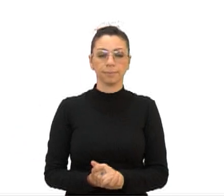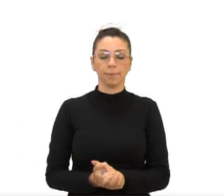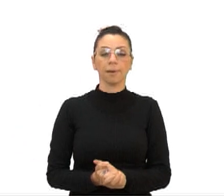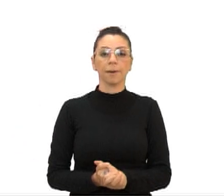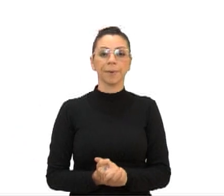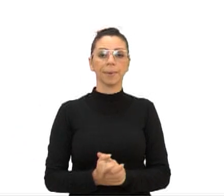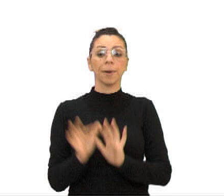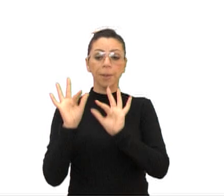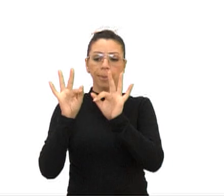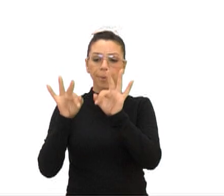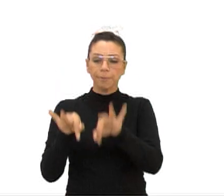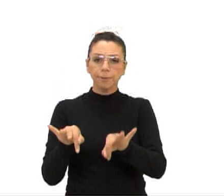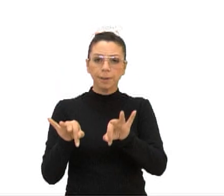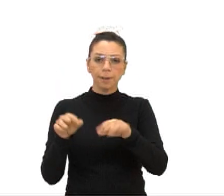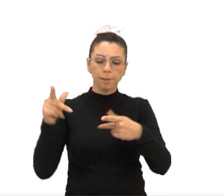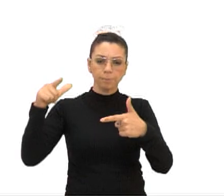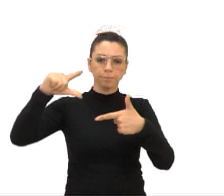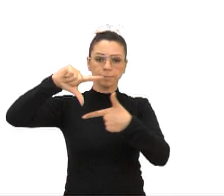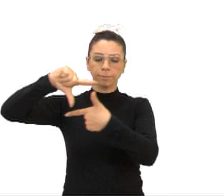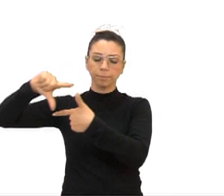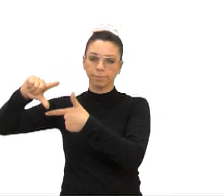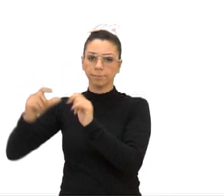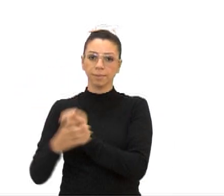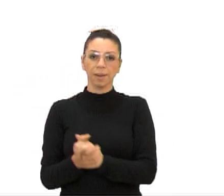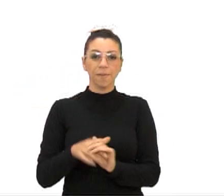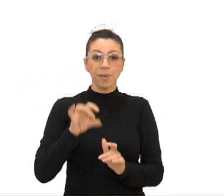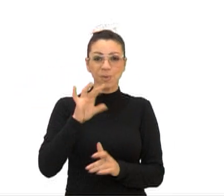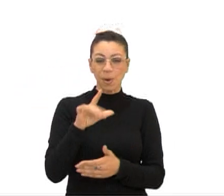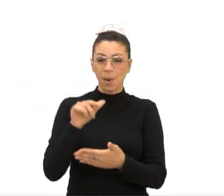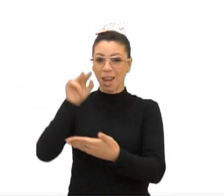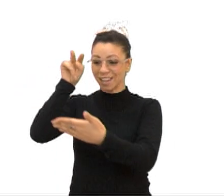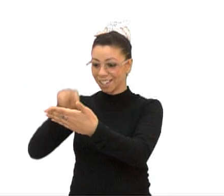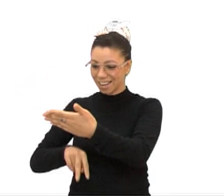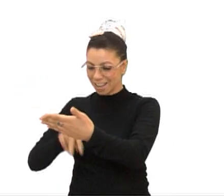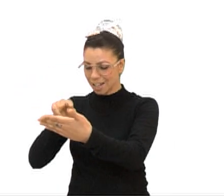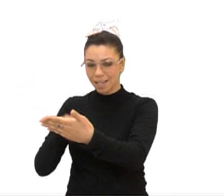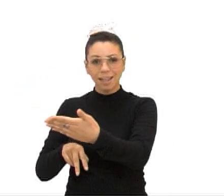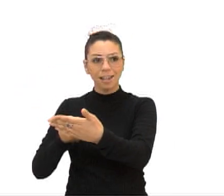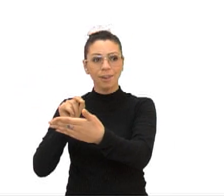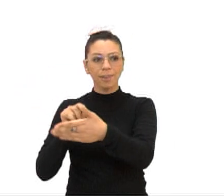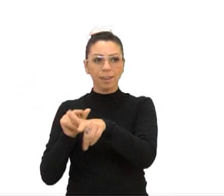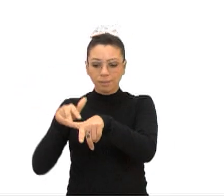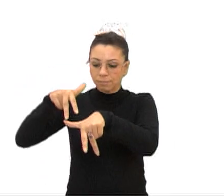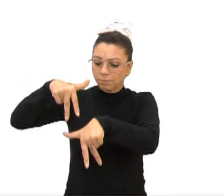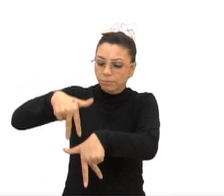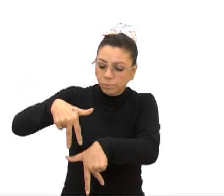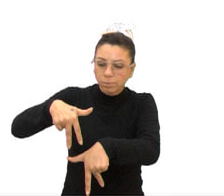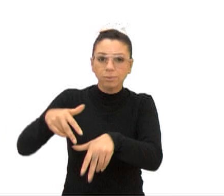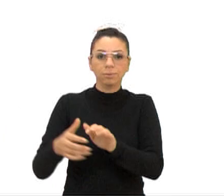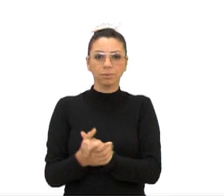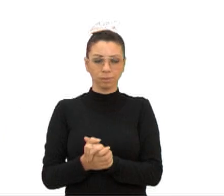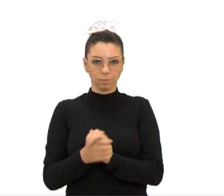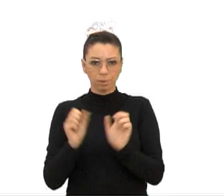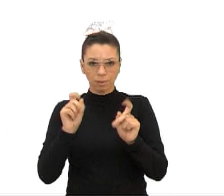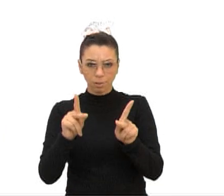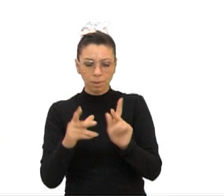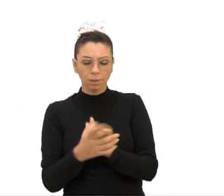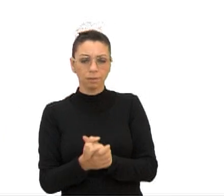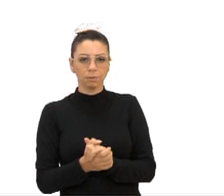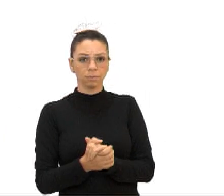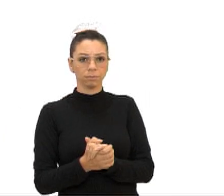minha tira, eu tenho assim: vou só dar uma lida sobre os seus ombros, está bem? O Calvin diz para o Haroldo. E o